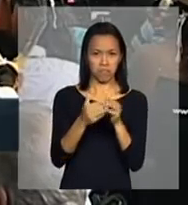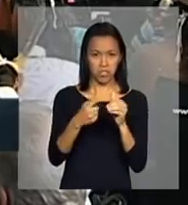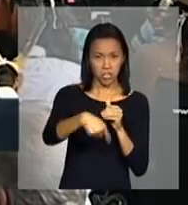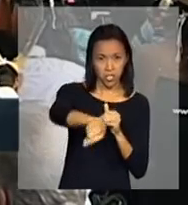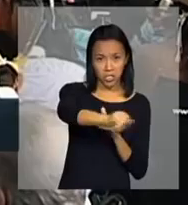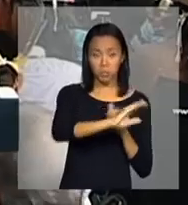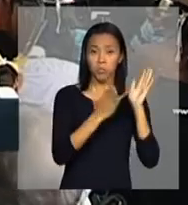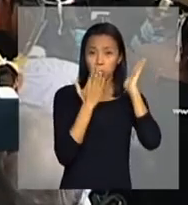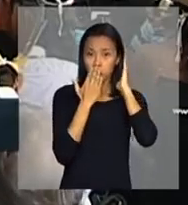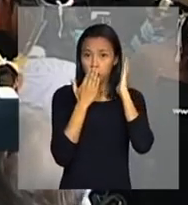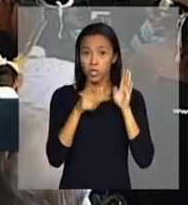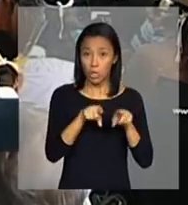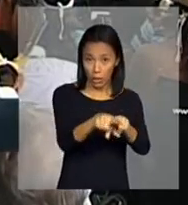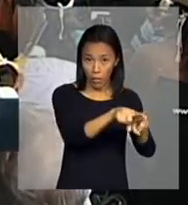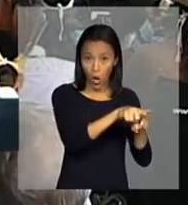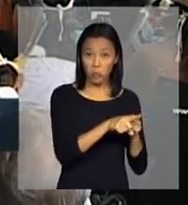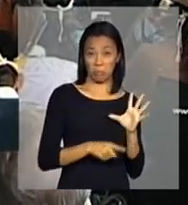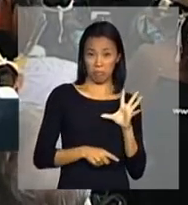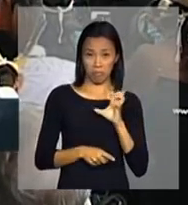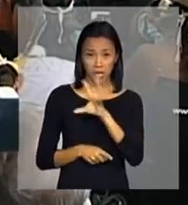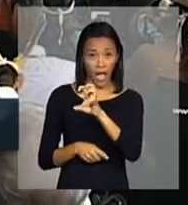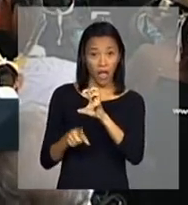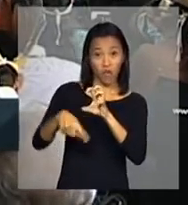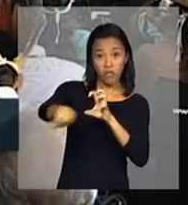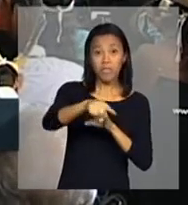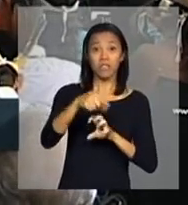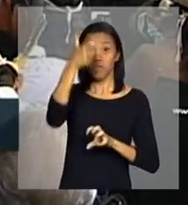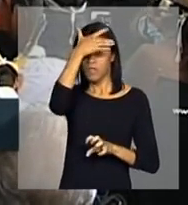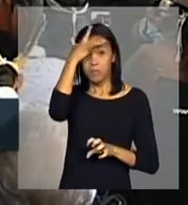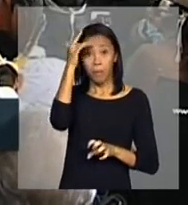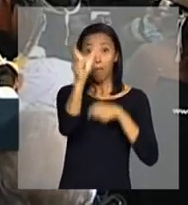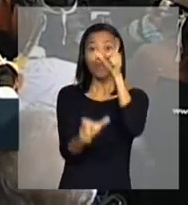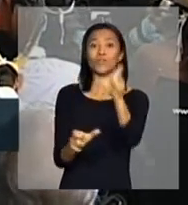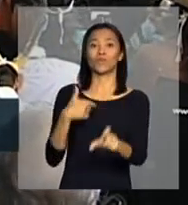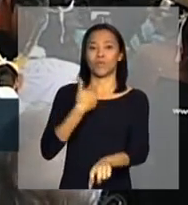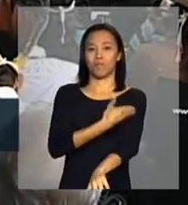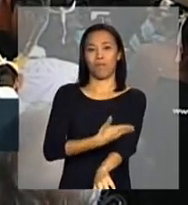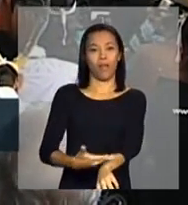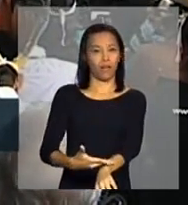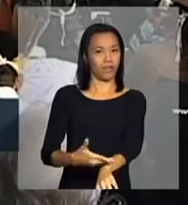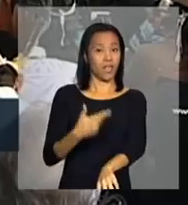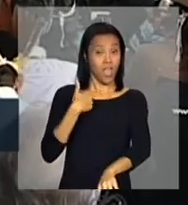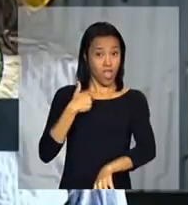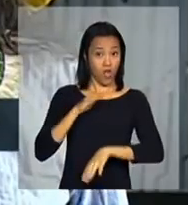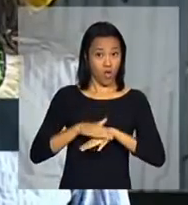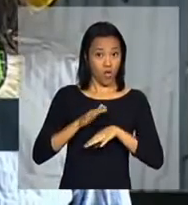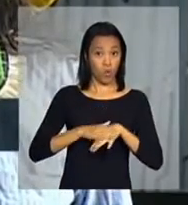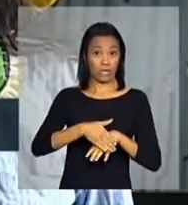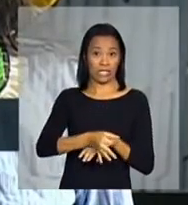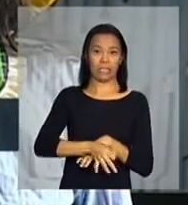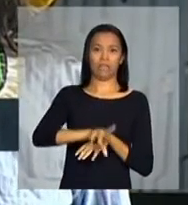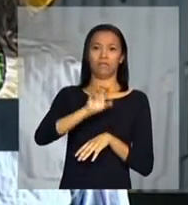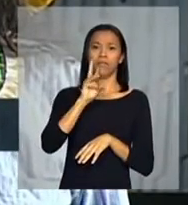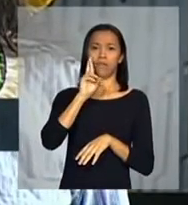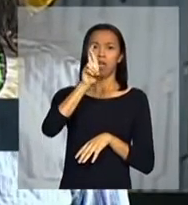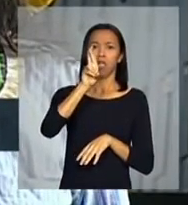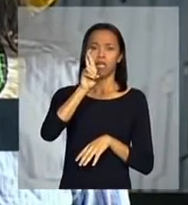com vocês, com brancos, nunca vou fazer isso. Como eu sou liderança